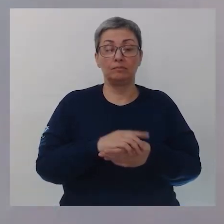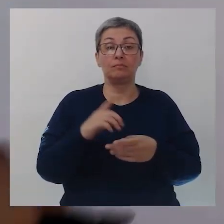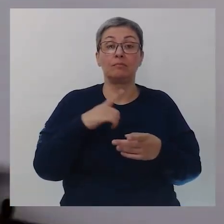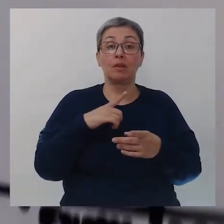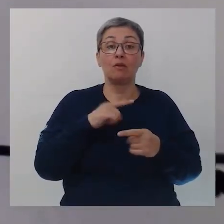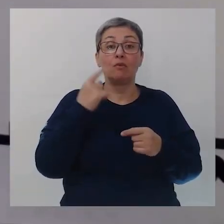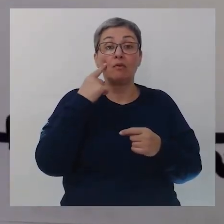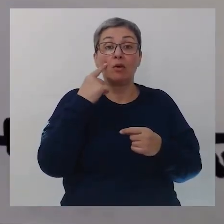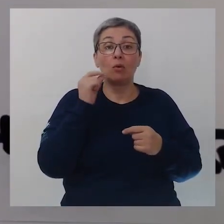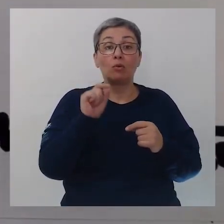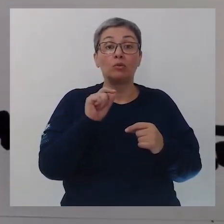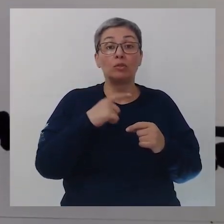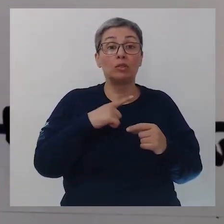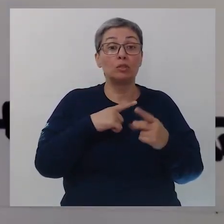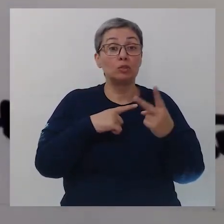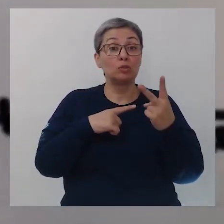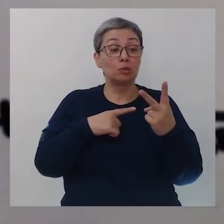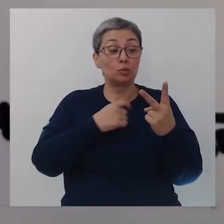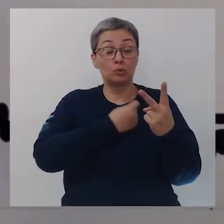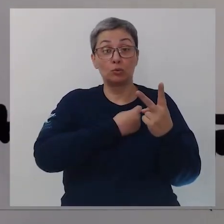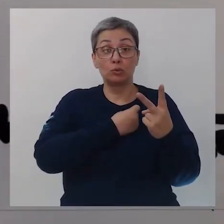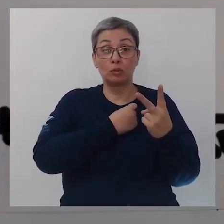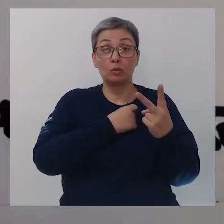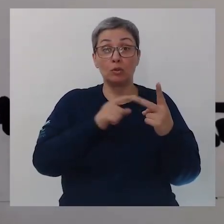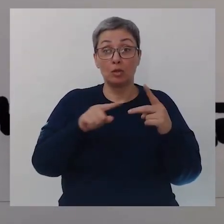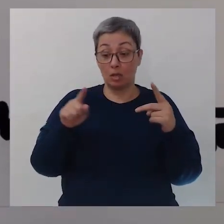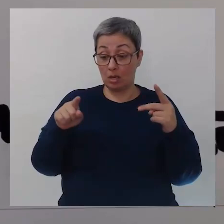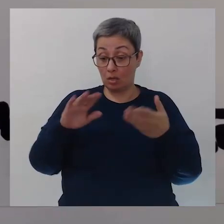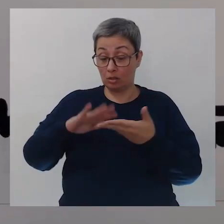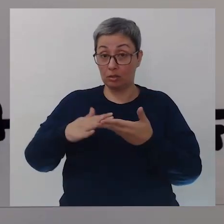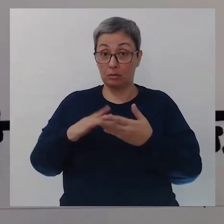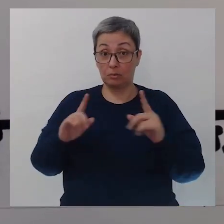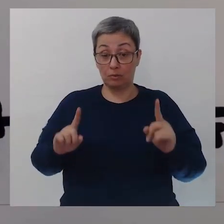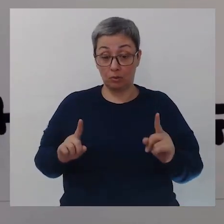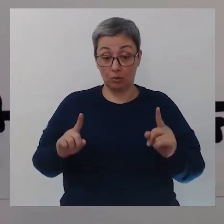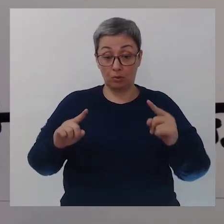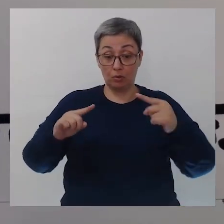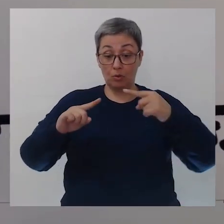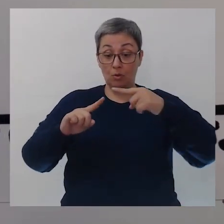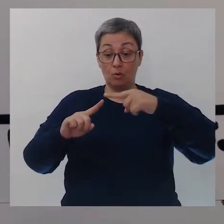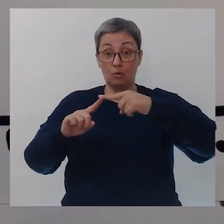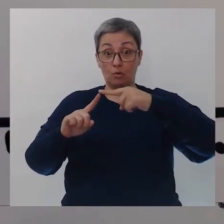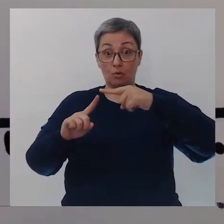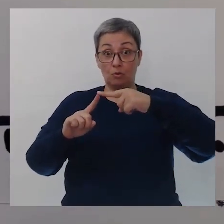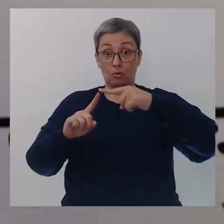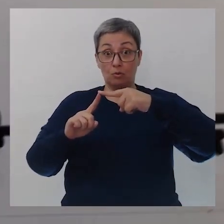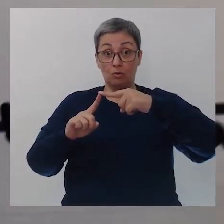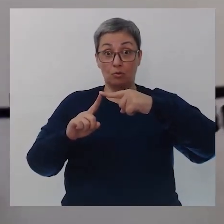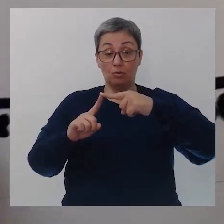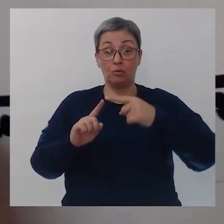e eu vou ver onde está o número 2 e onde está o samba e eu vou